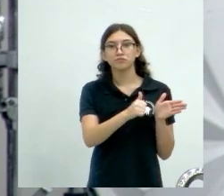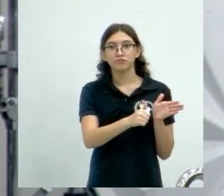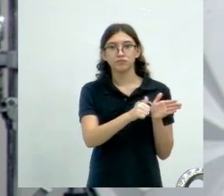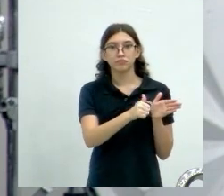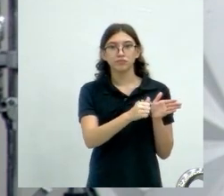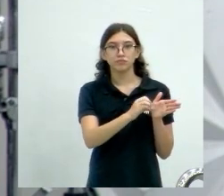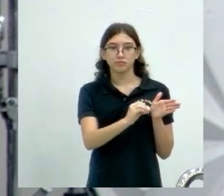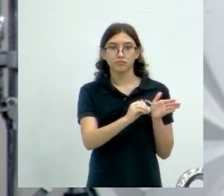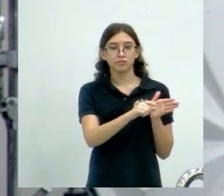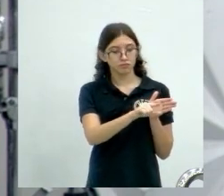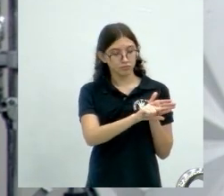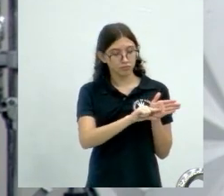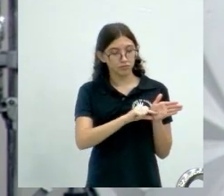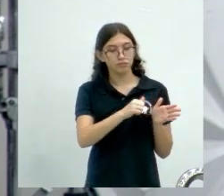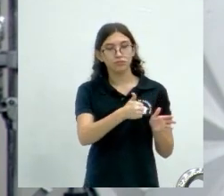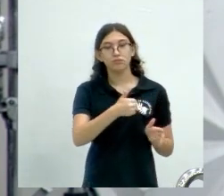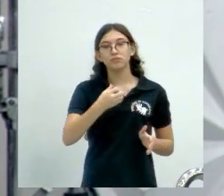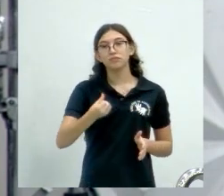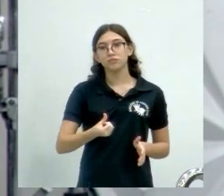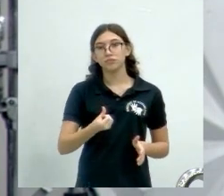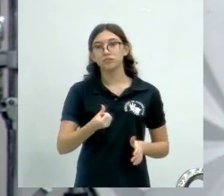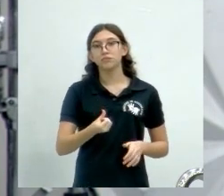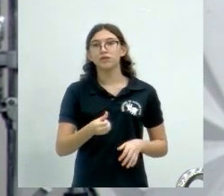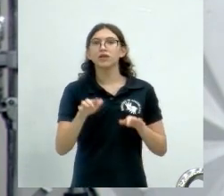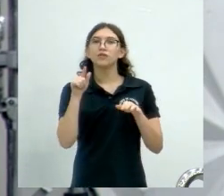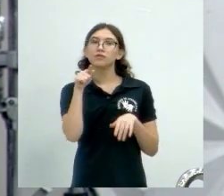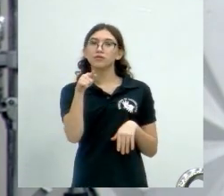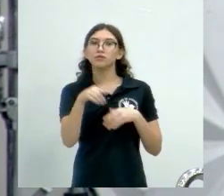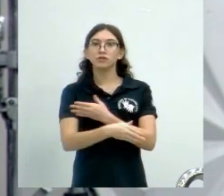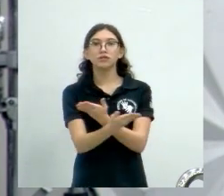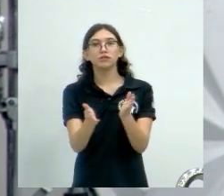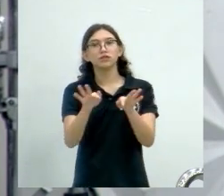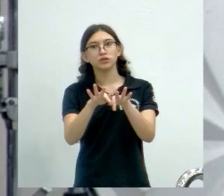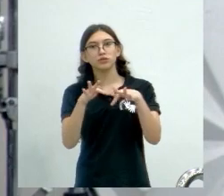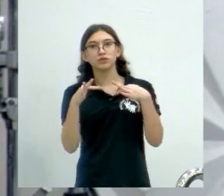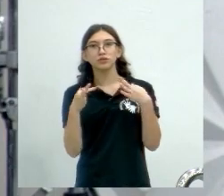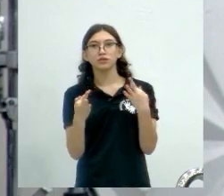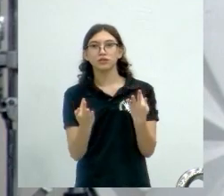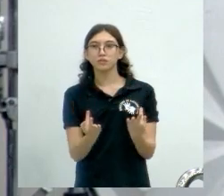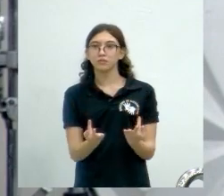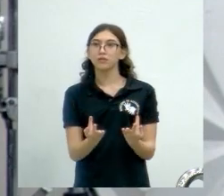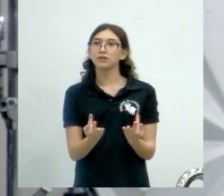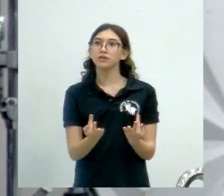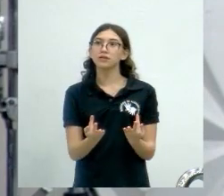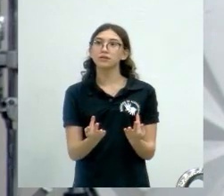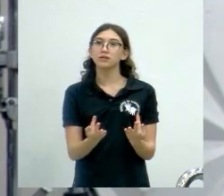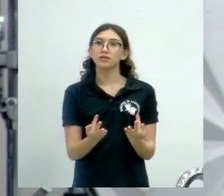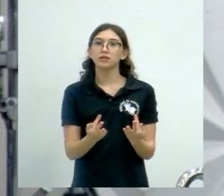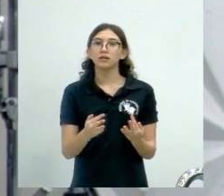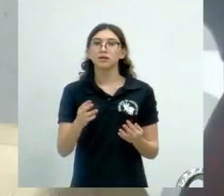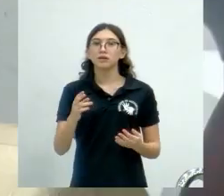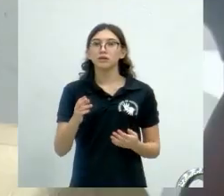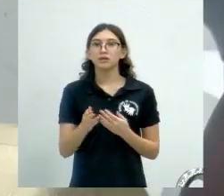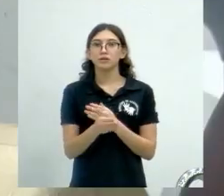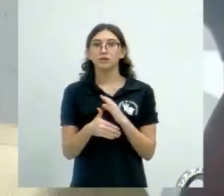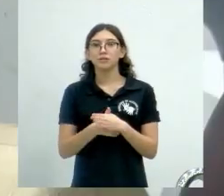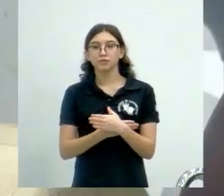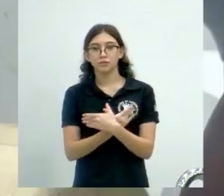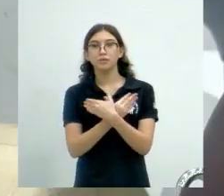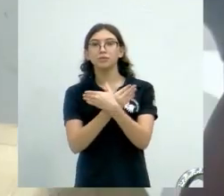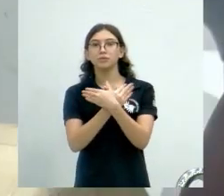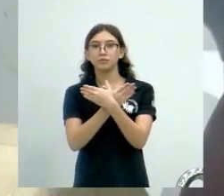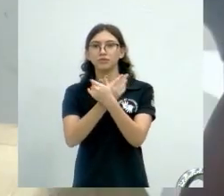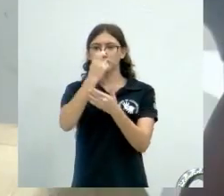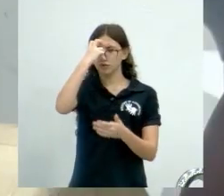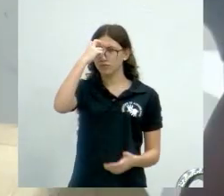quando Jesus ele fala, olha, sejam simples como a pomba e prudentes, ormá